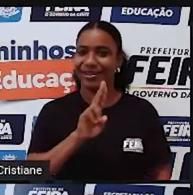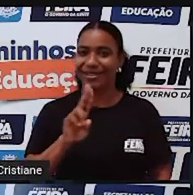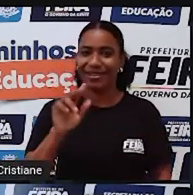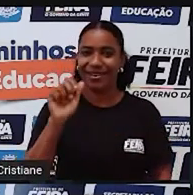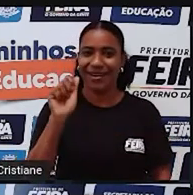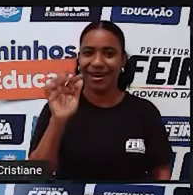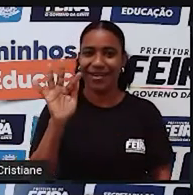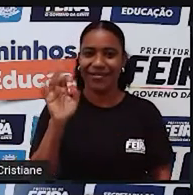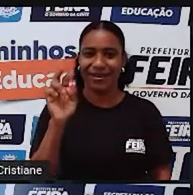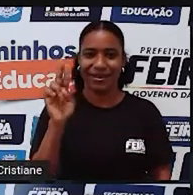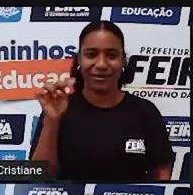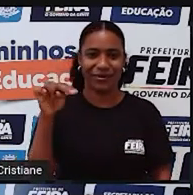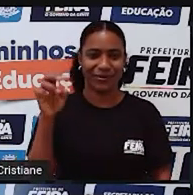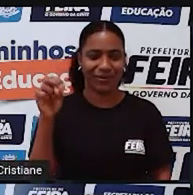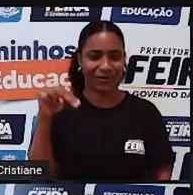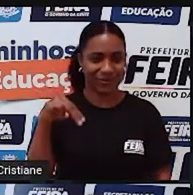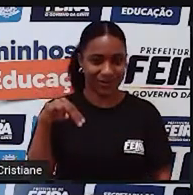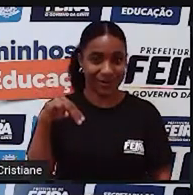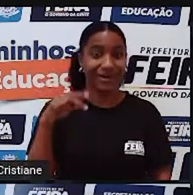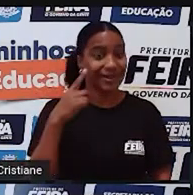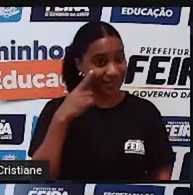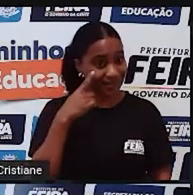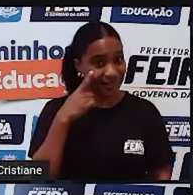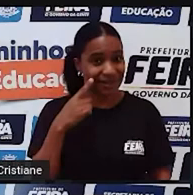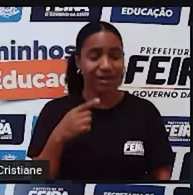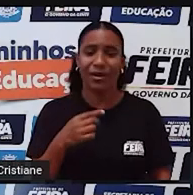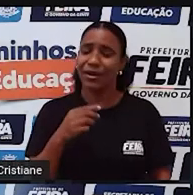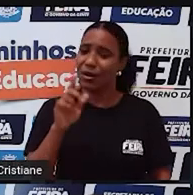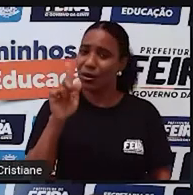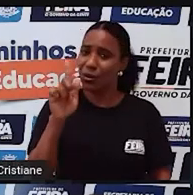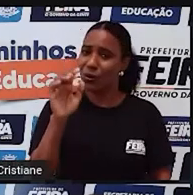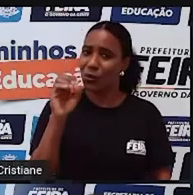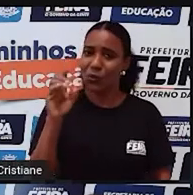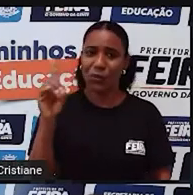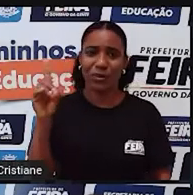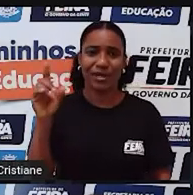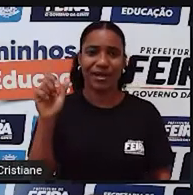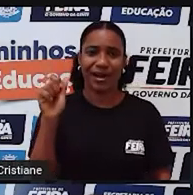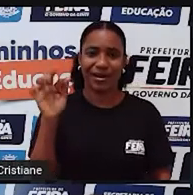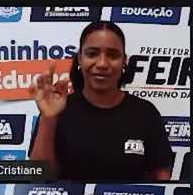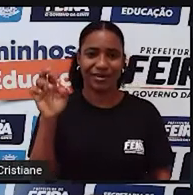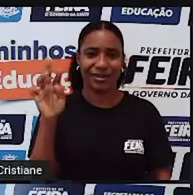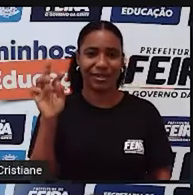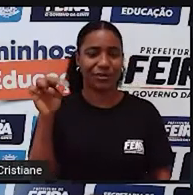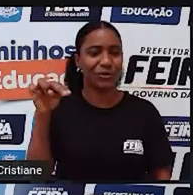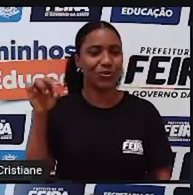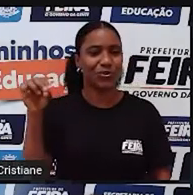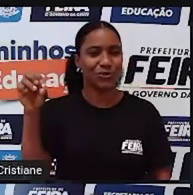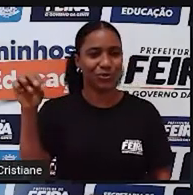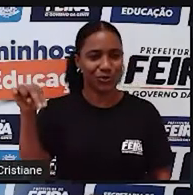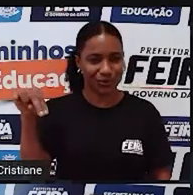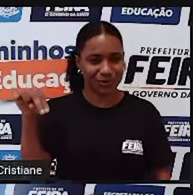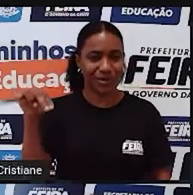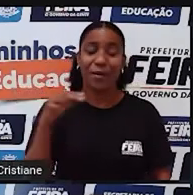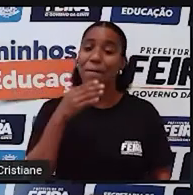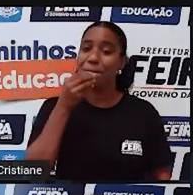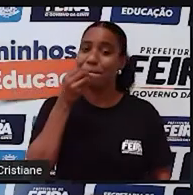good afternoon. Então, good afternoon é uma expressão que a gente utiliza após o